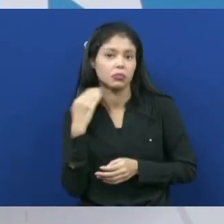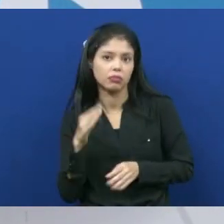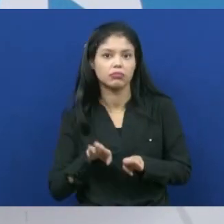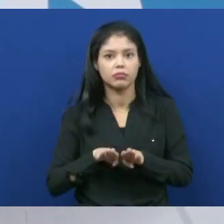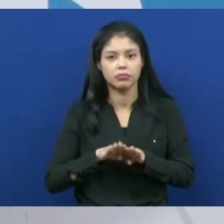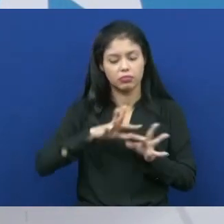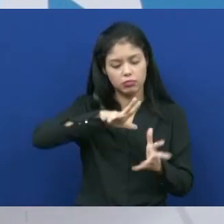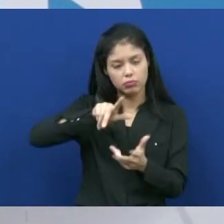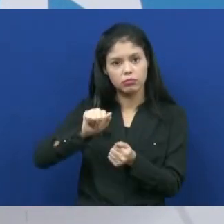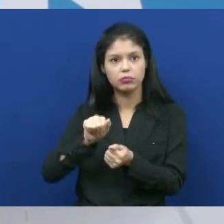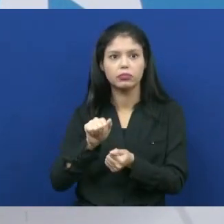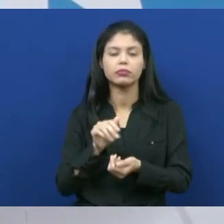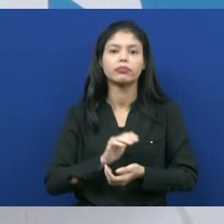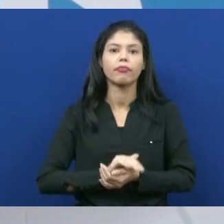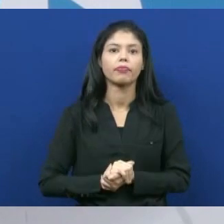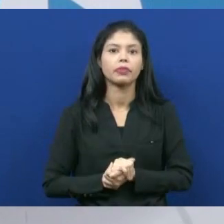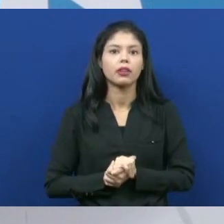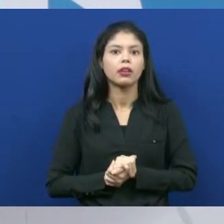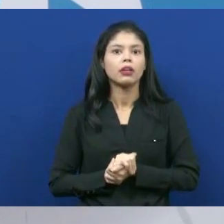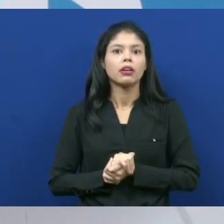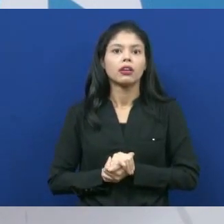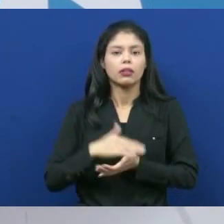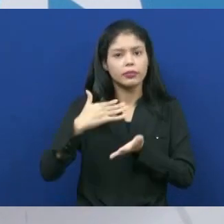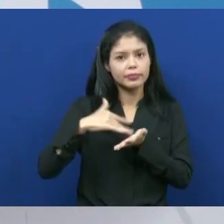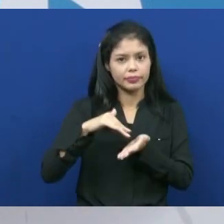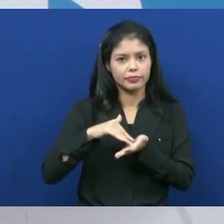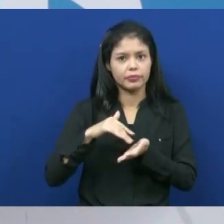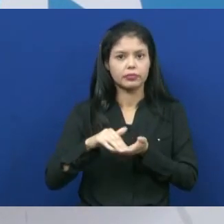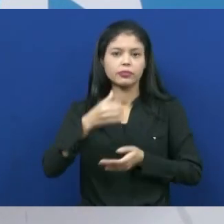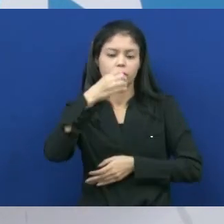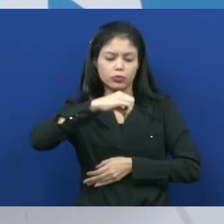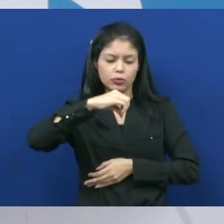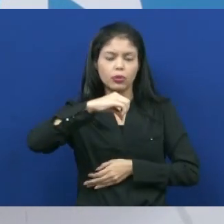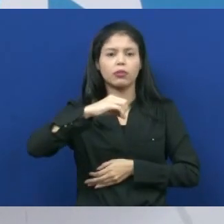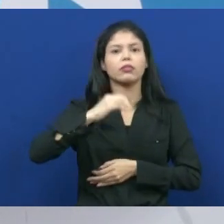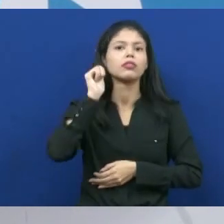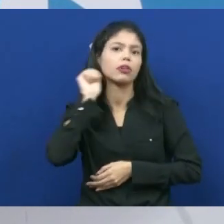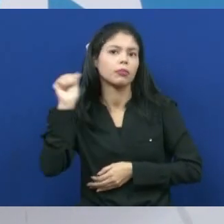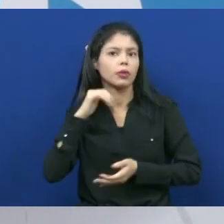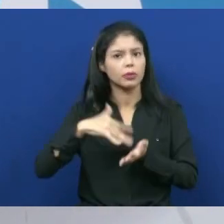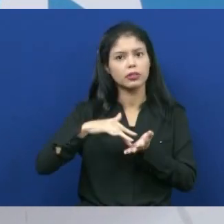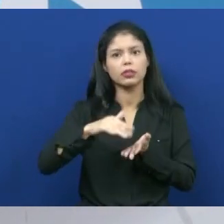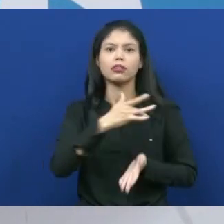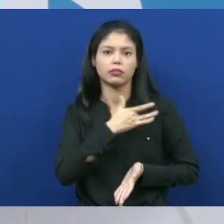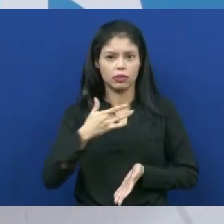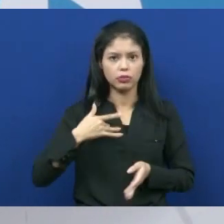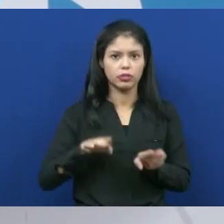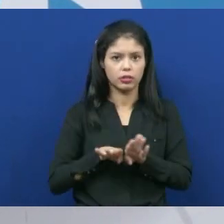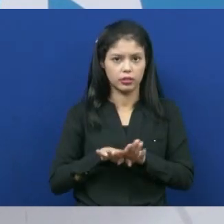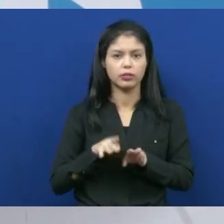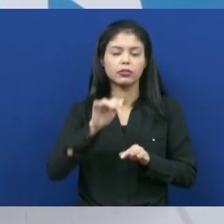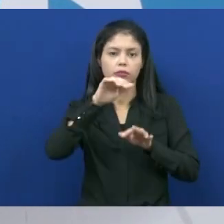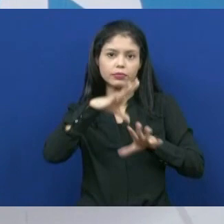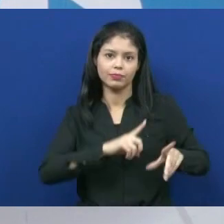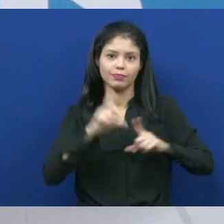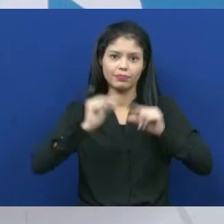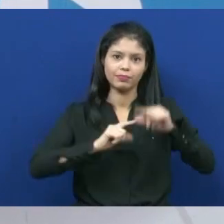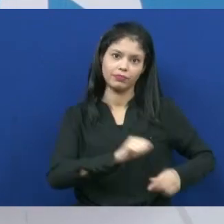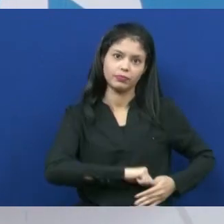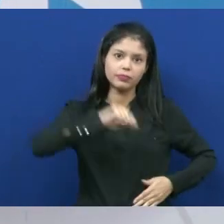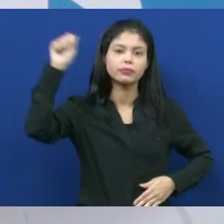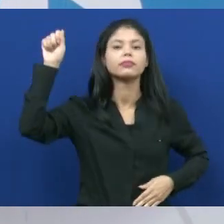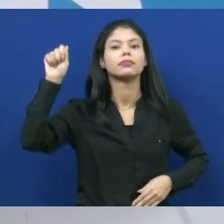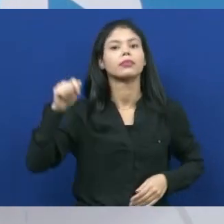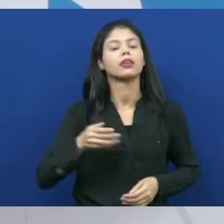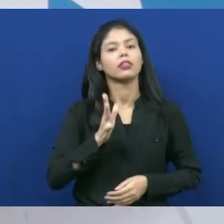inteiro. Segundo o boletim divulgado em 9 de abril de 2020 pela Secretaria de Saúde do Acre, a CESACRE,